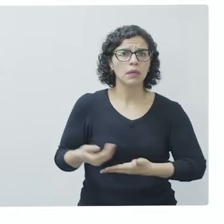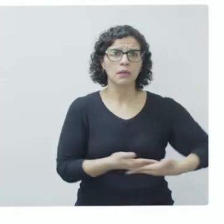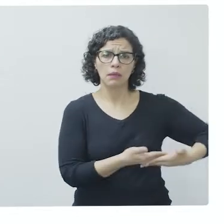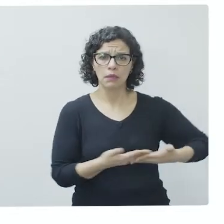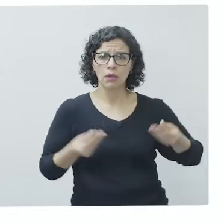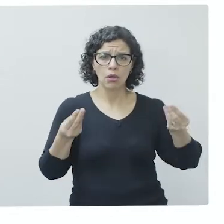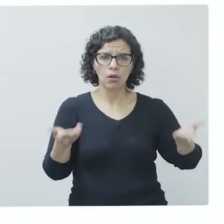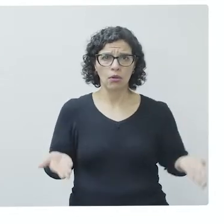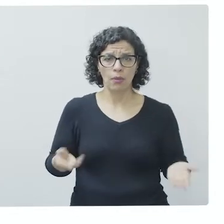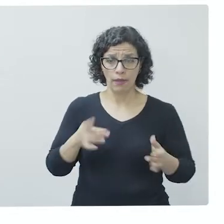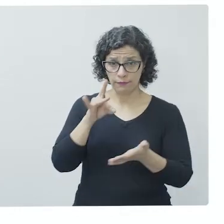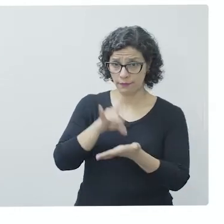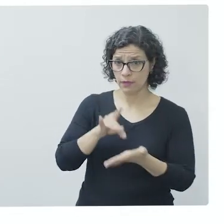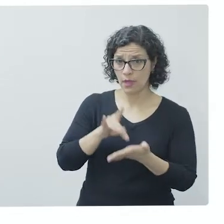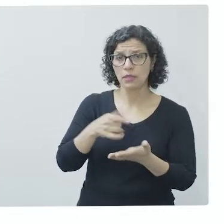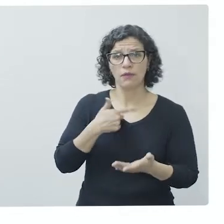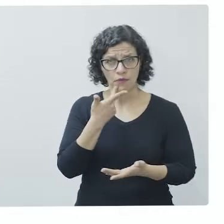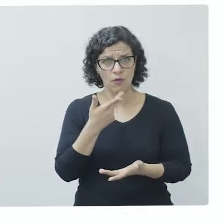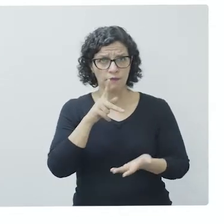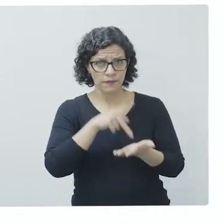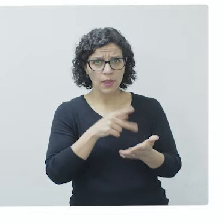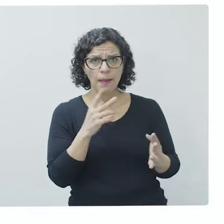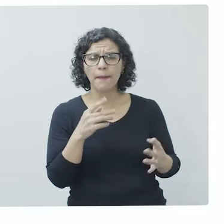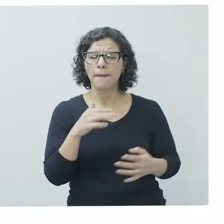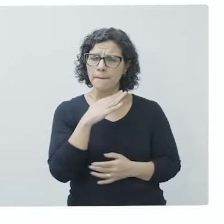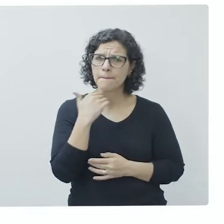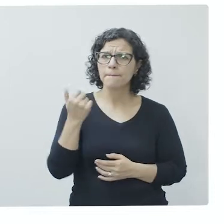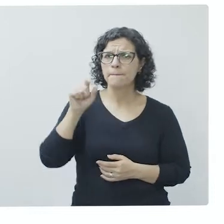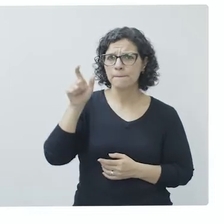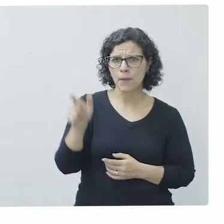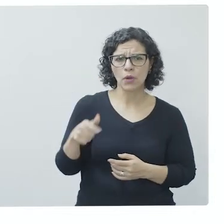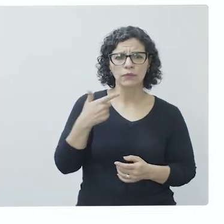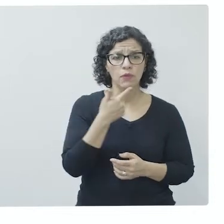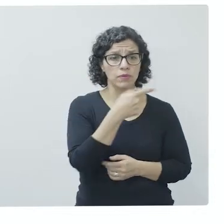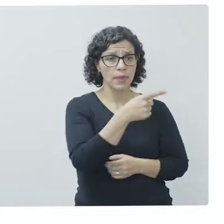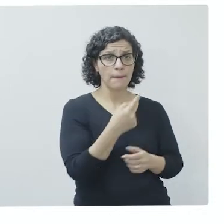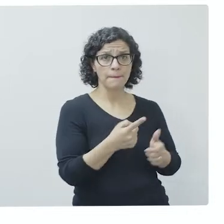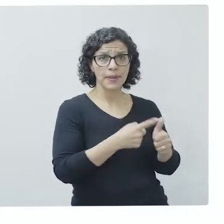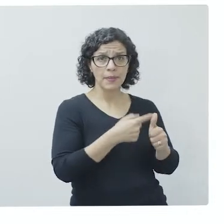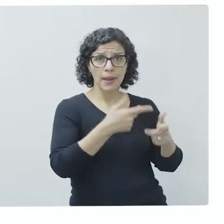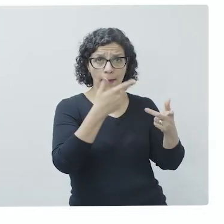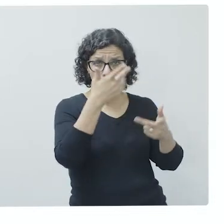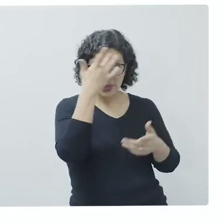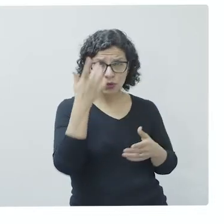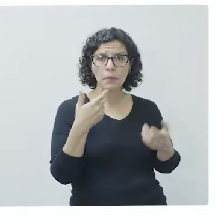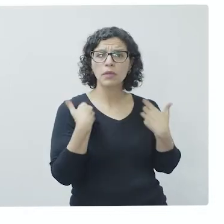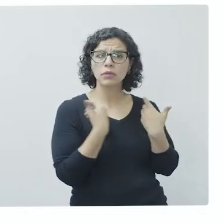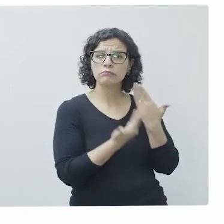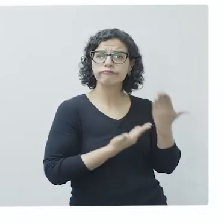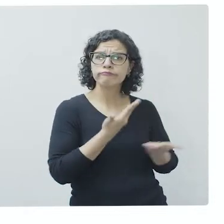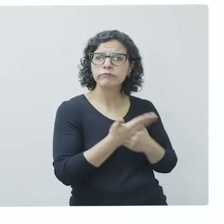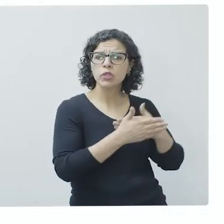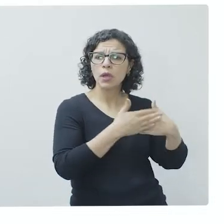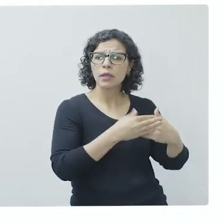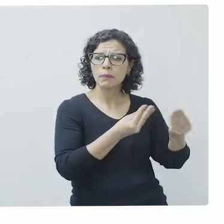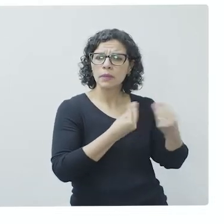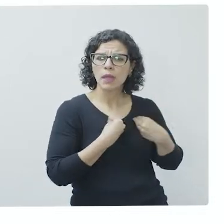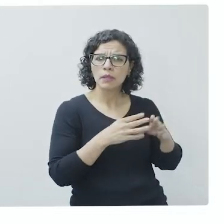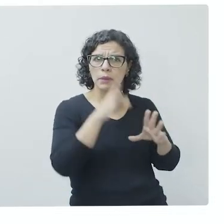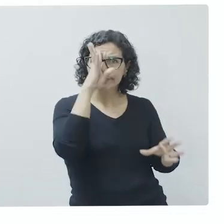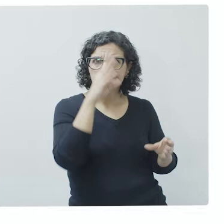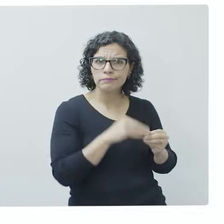iam nascer. Na verdade, confessou a morte, você é a primeira pessoa que me trata com gentileza